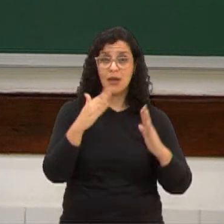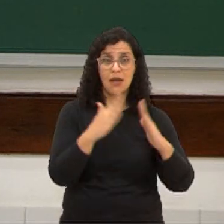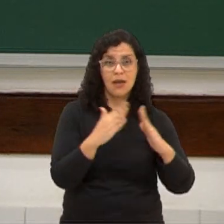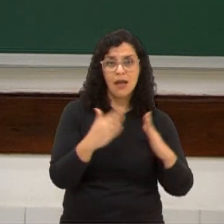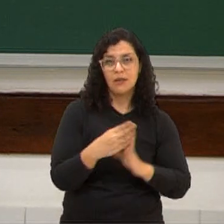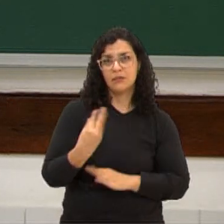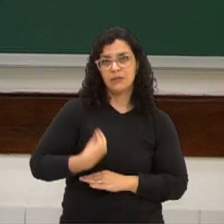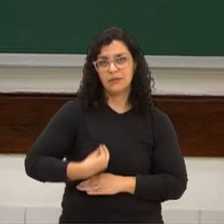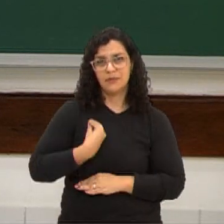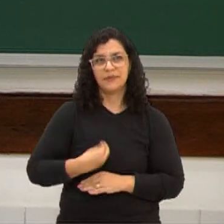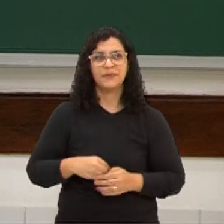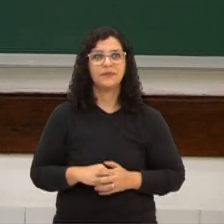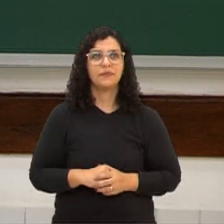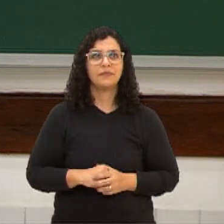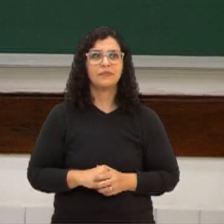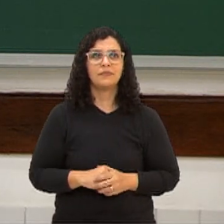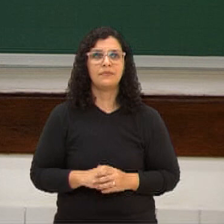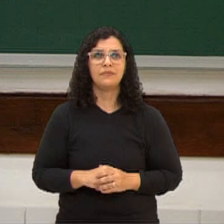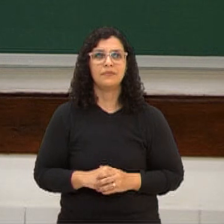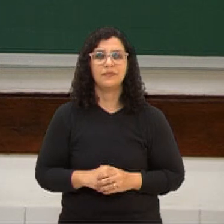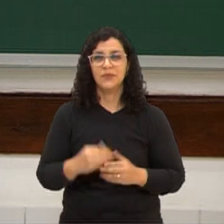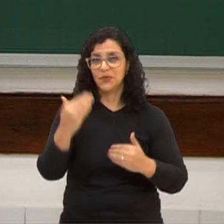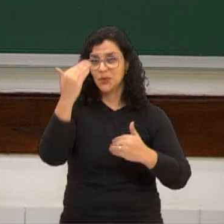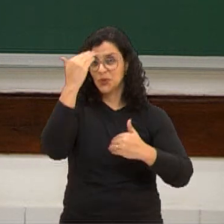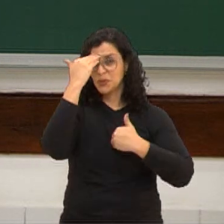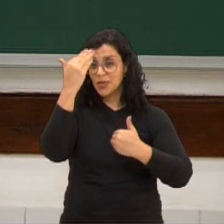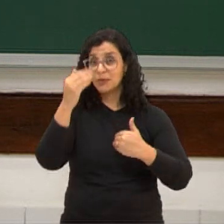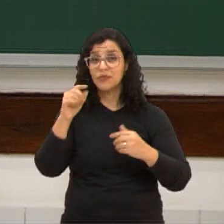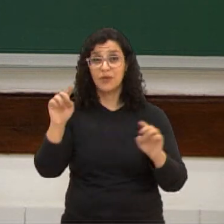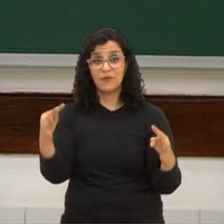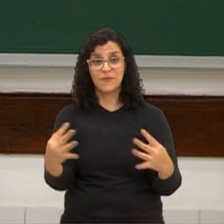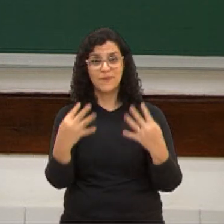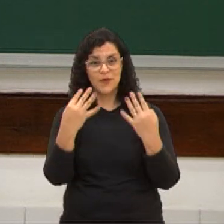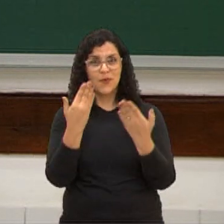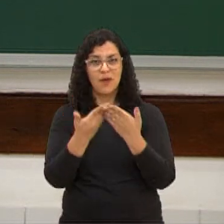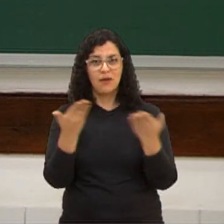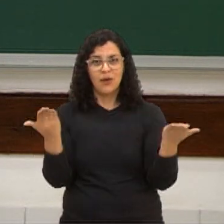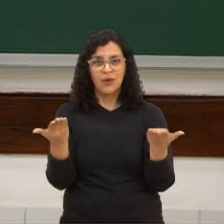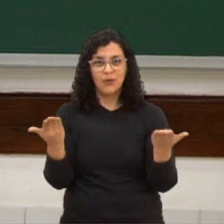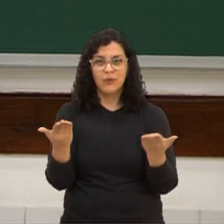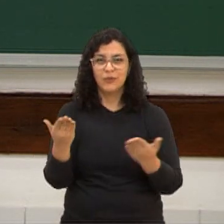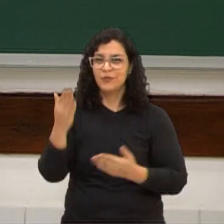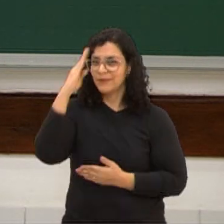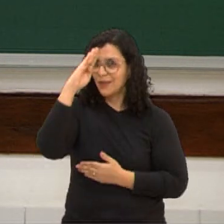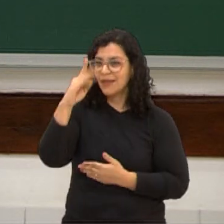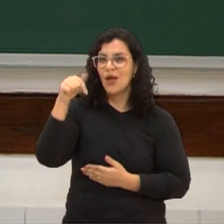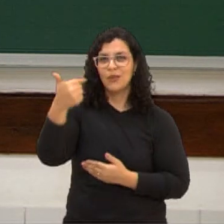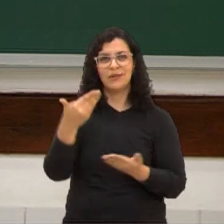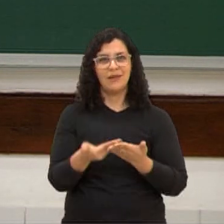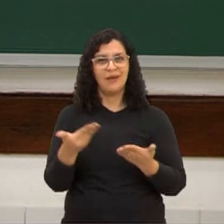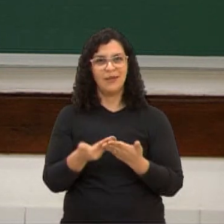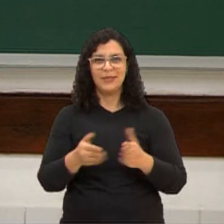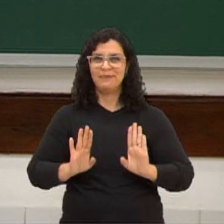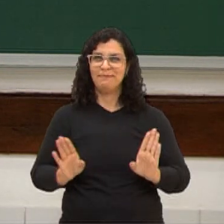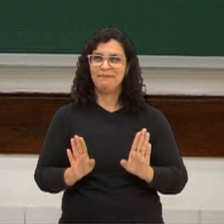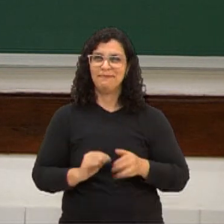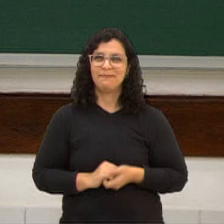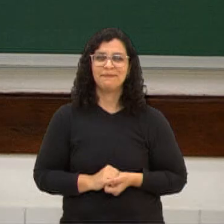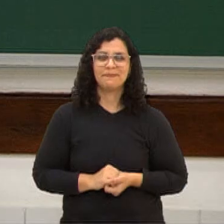em nossa vida. Muito obrigada pela sua atenção na nossa aula de hoje e até a nossa próxima aula.